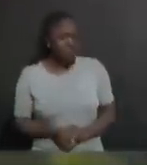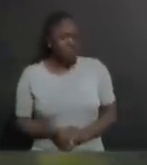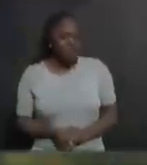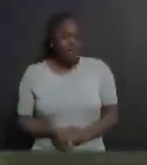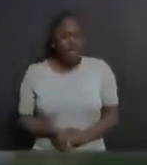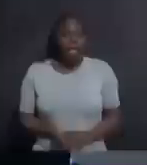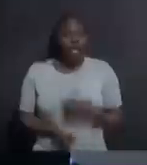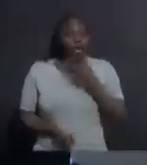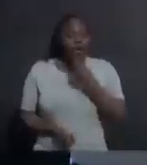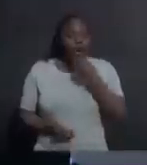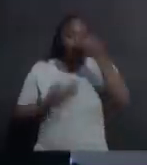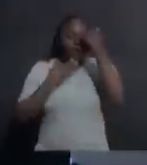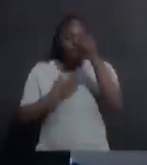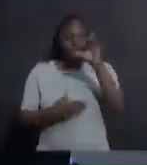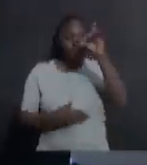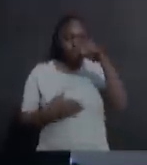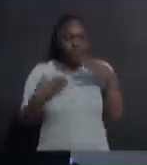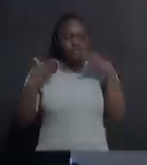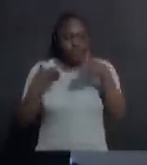graças a Deus, chegou, eu puf no